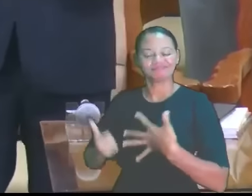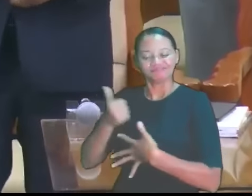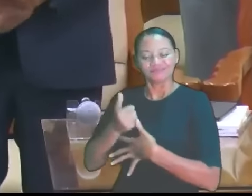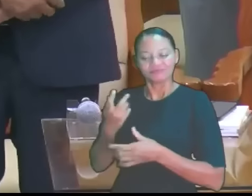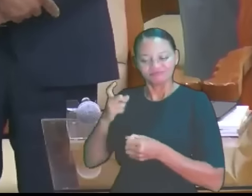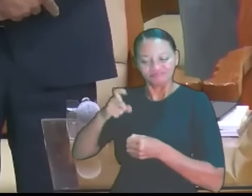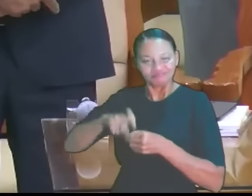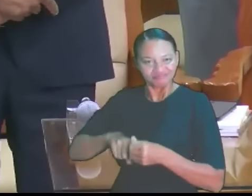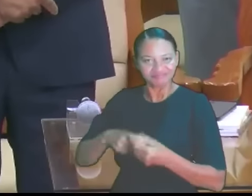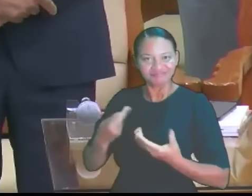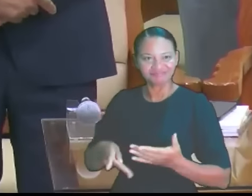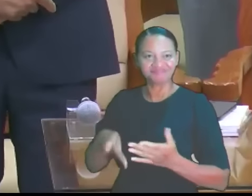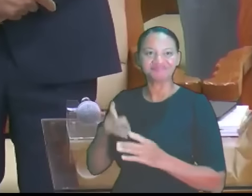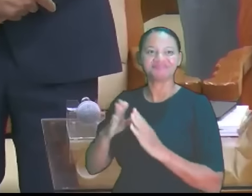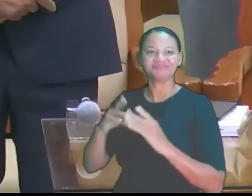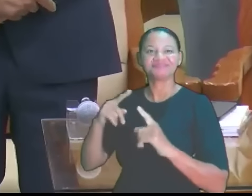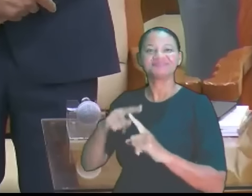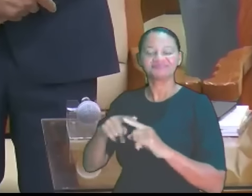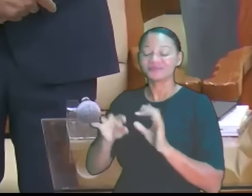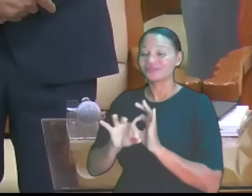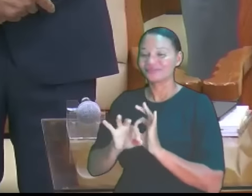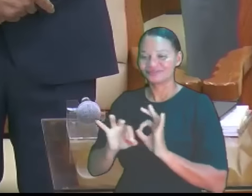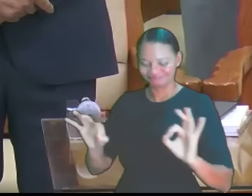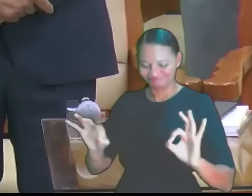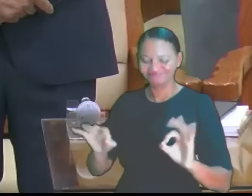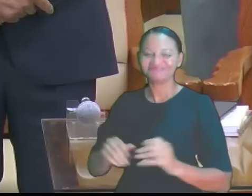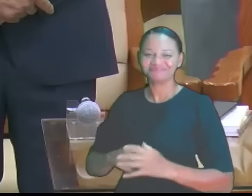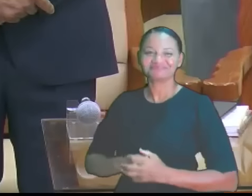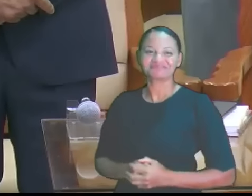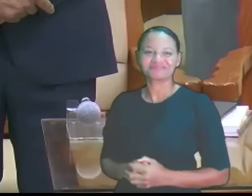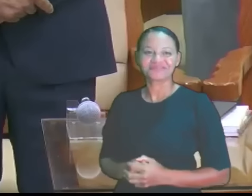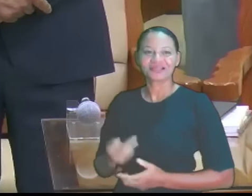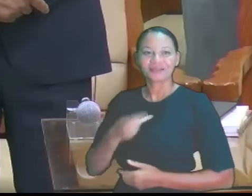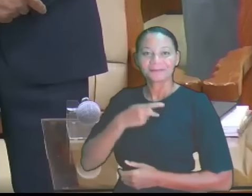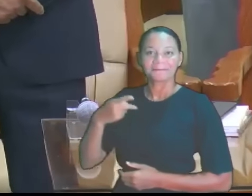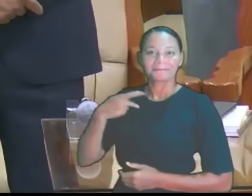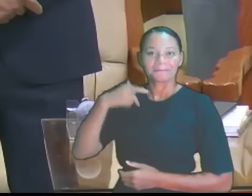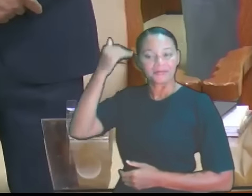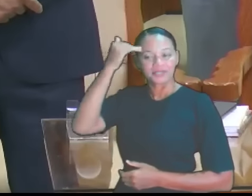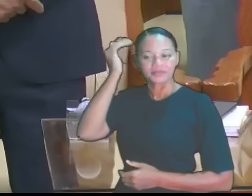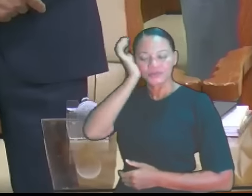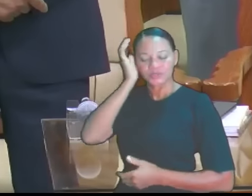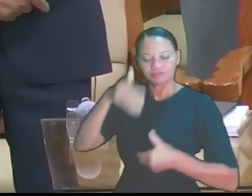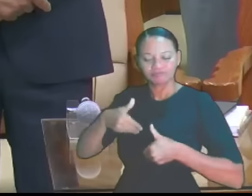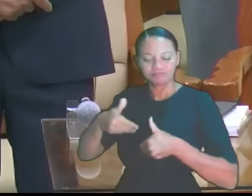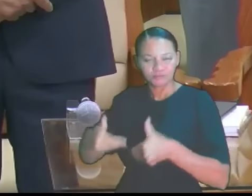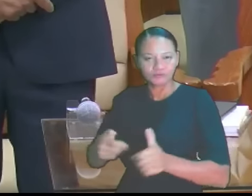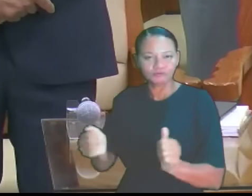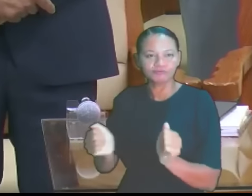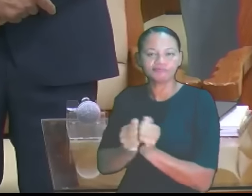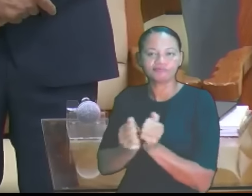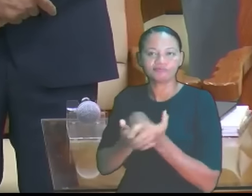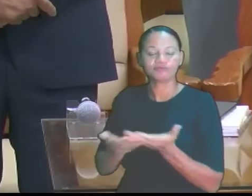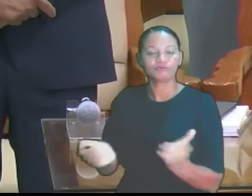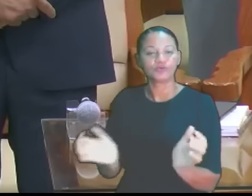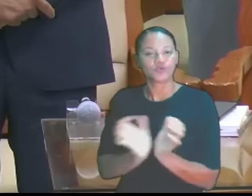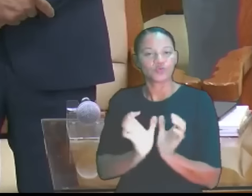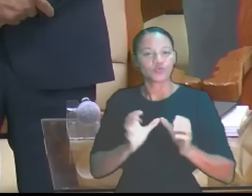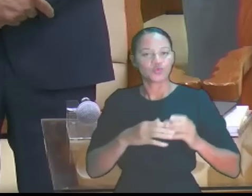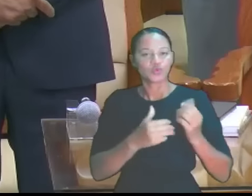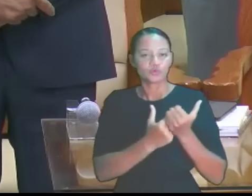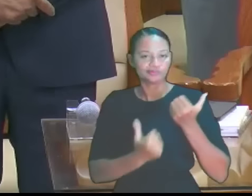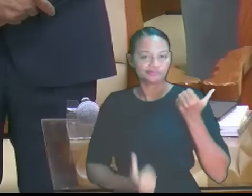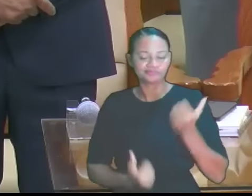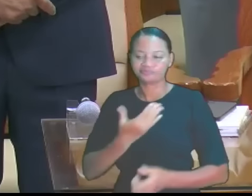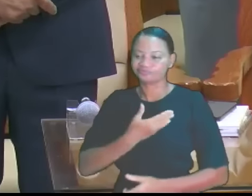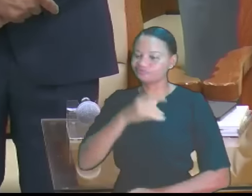da igreja, pastor Isvaldo, ao pastor Hermes, que nos recebe aqui nesta noite, juntamente com a diretoria, muitos